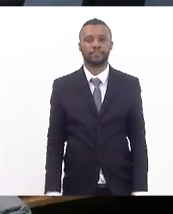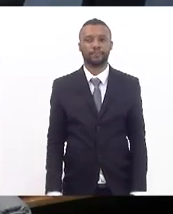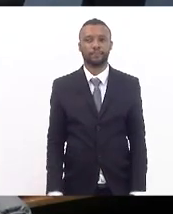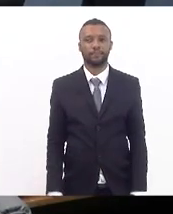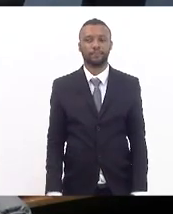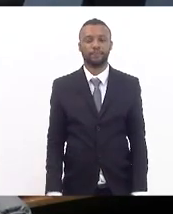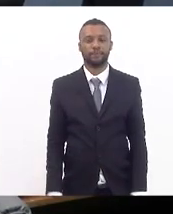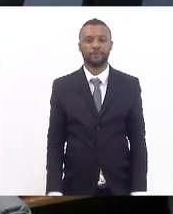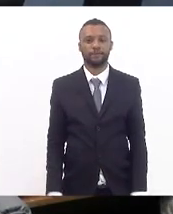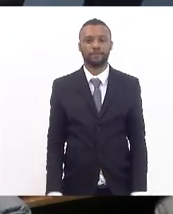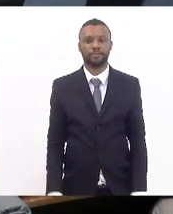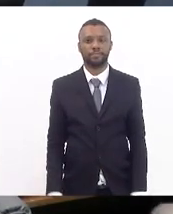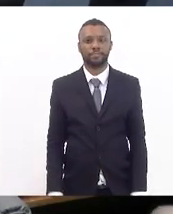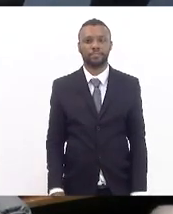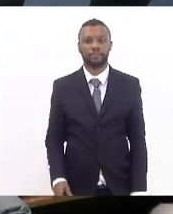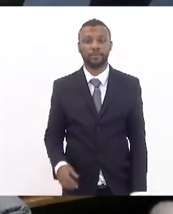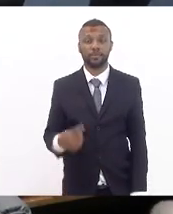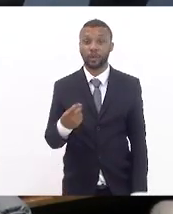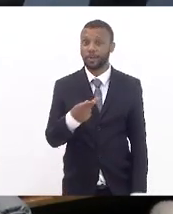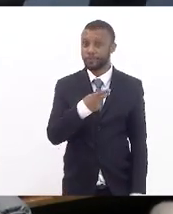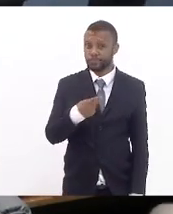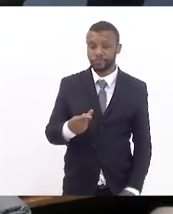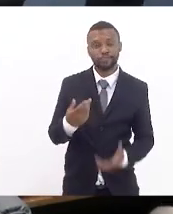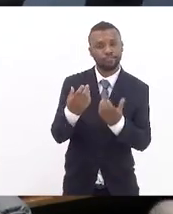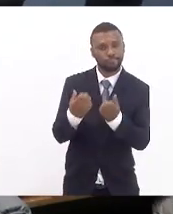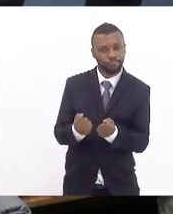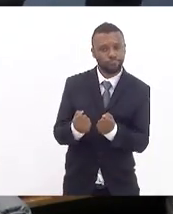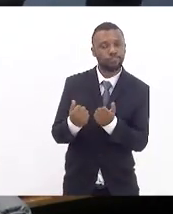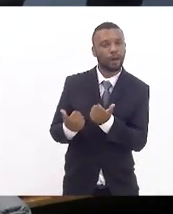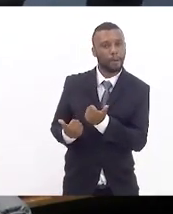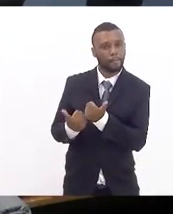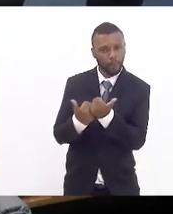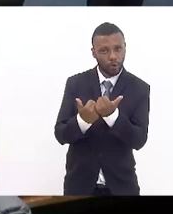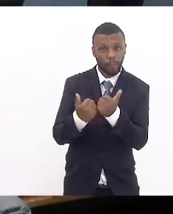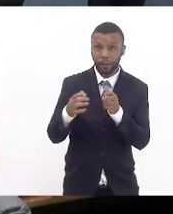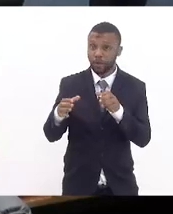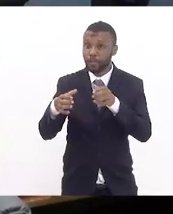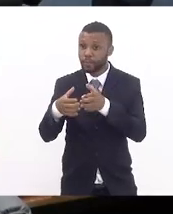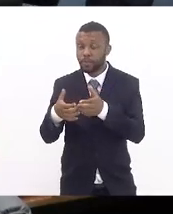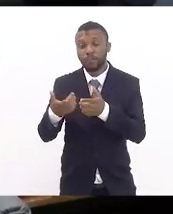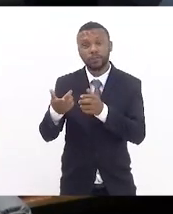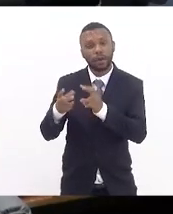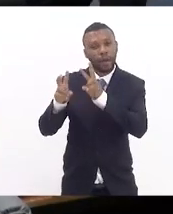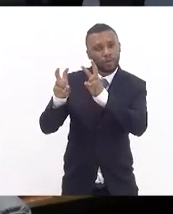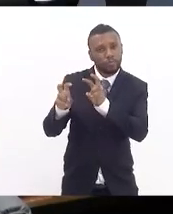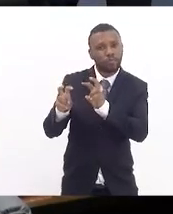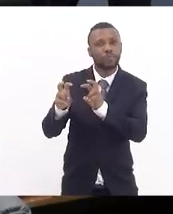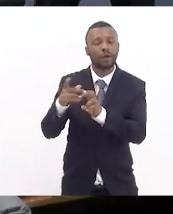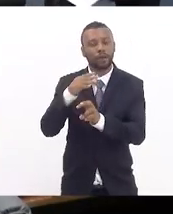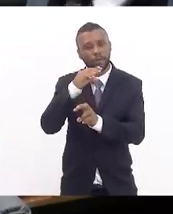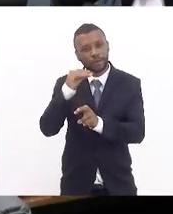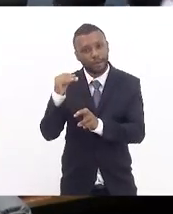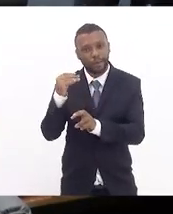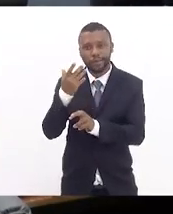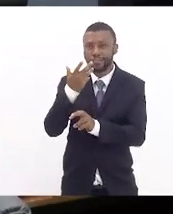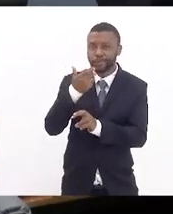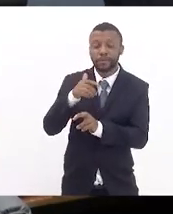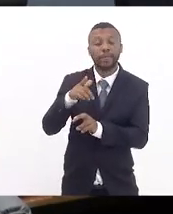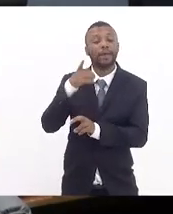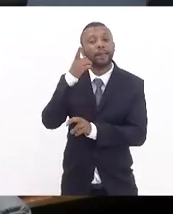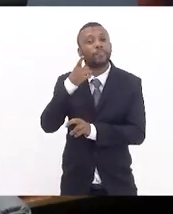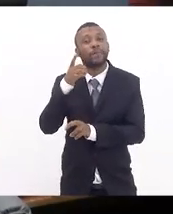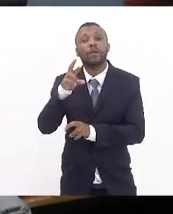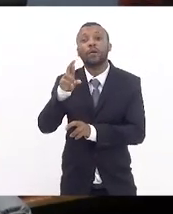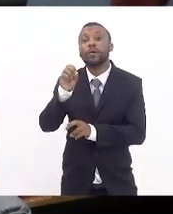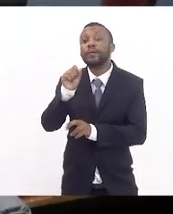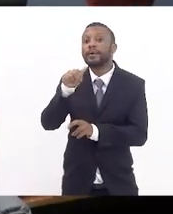Que a presidência defere pela Comissão de Assuntos da Criança, Adolescente e do Idoso, deputada Rosana Félix. Deputada Rosane Félix,